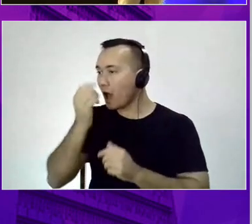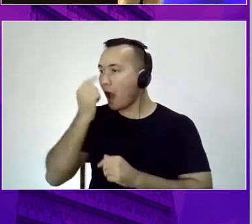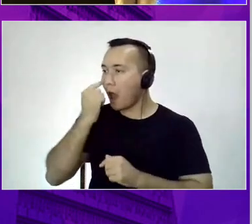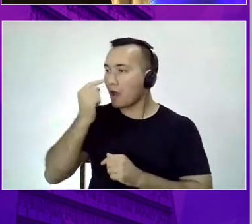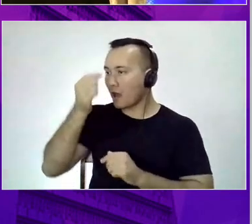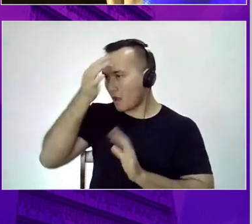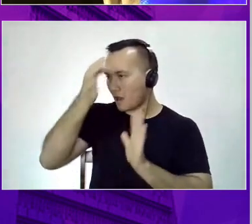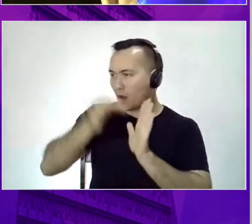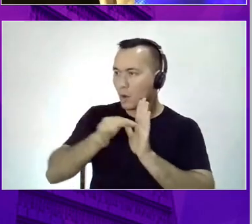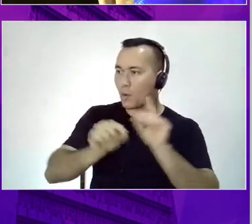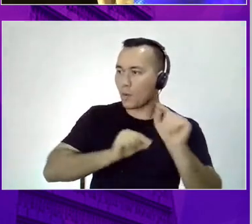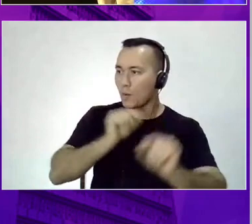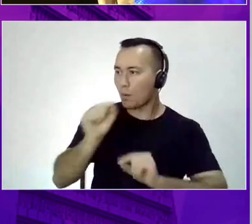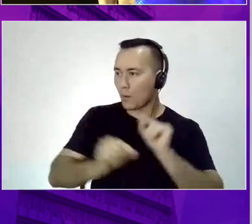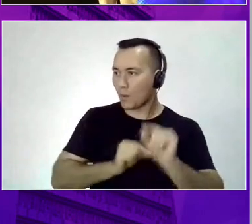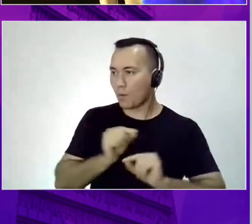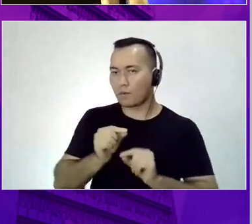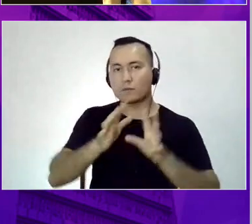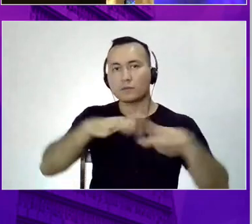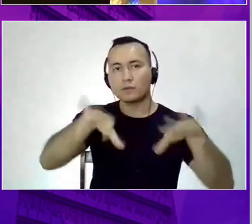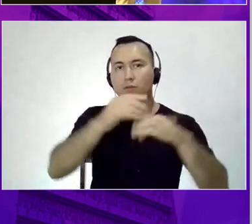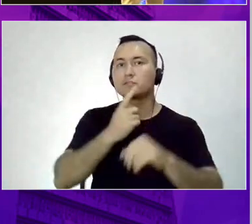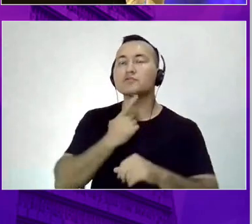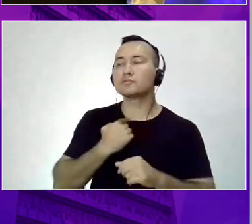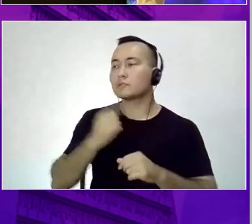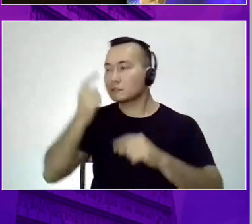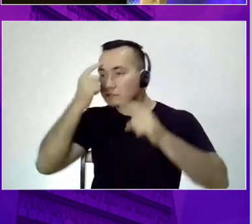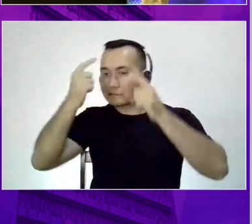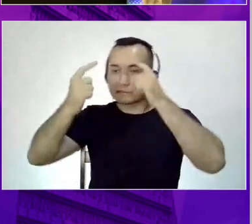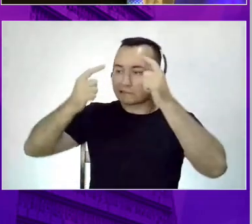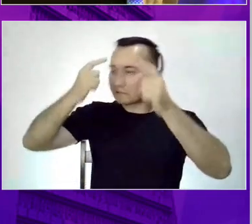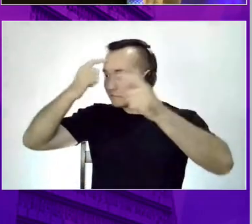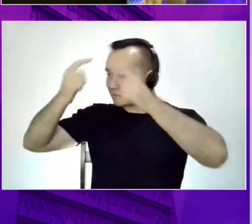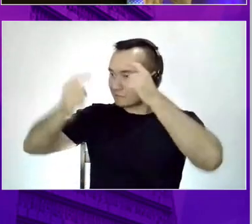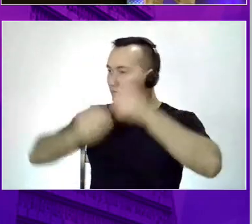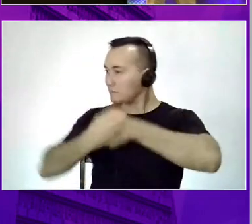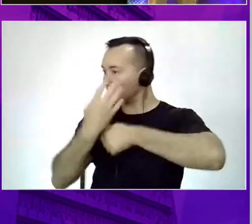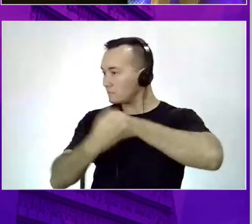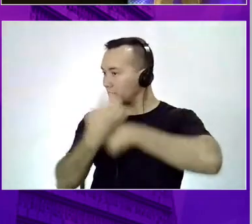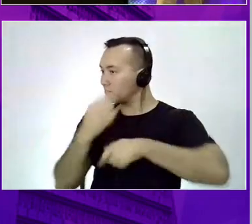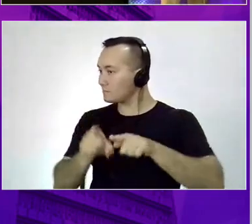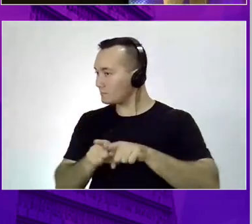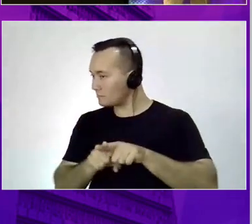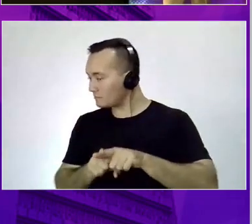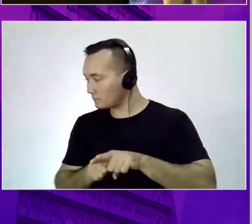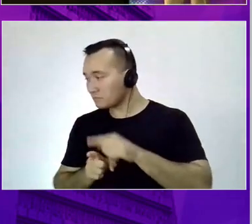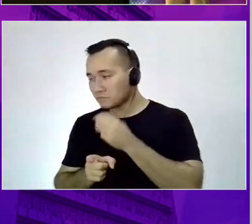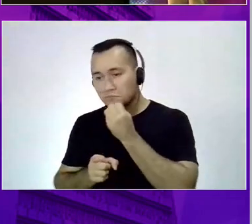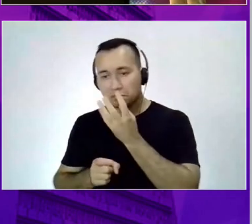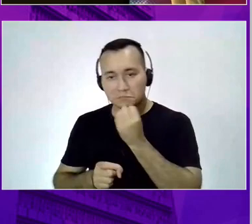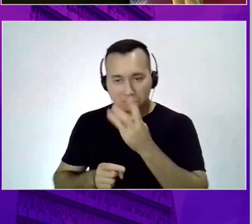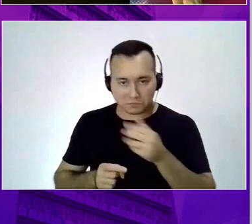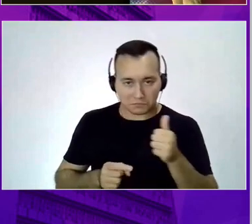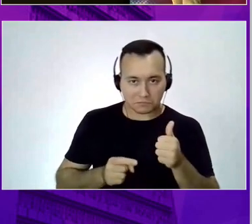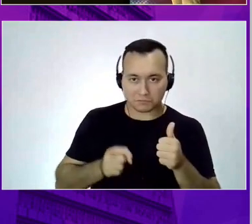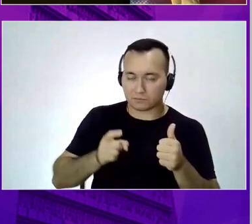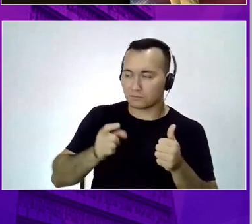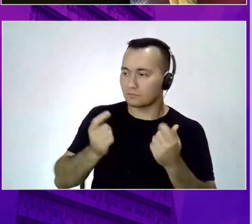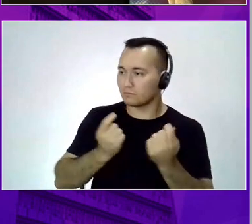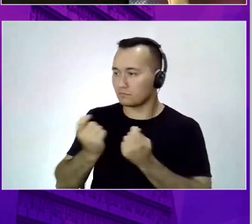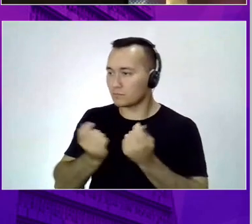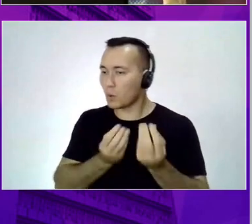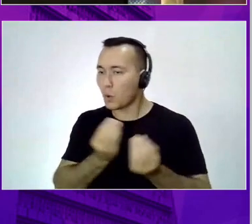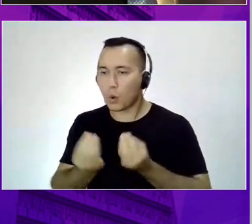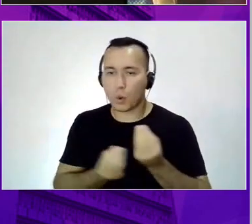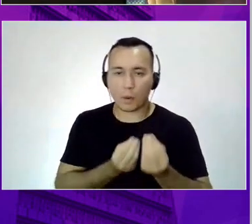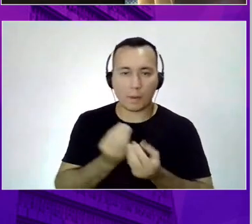quer saber, todas as áreas começaram a ter ideias, como é que a gente faz para priorizar, como é que a gente faz para lidar com isso tudo. A gente